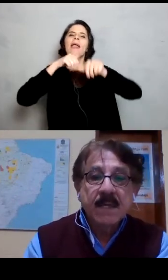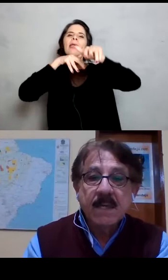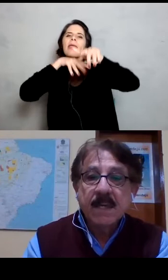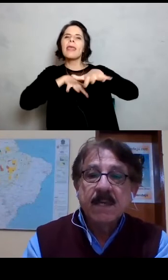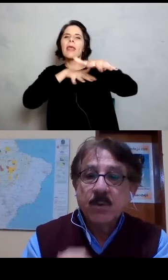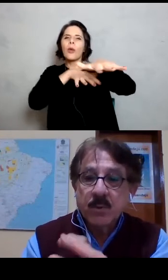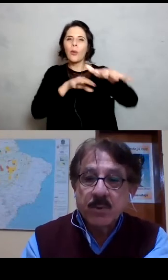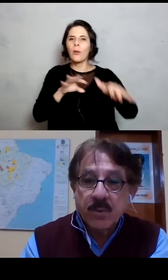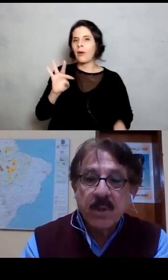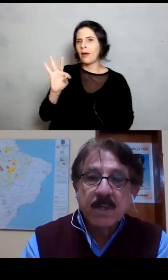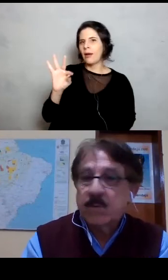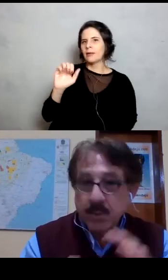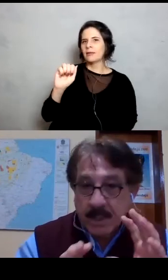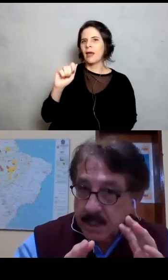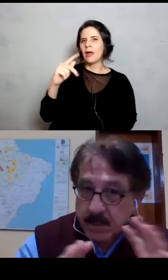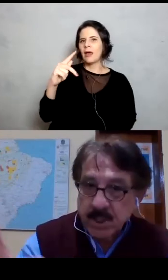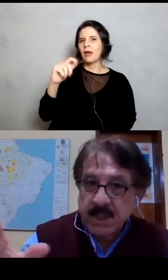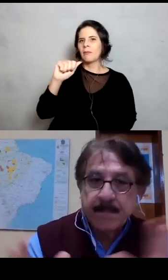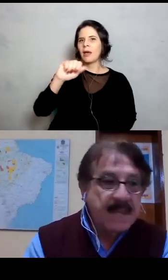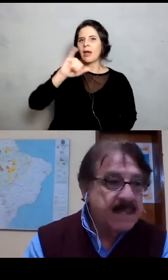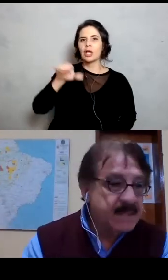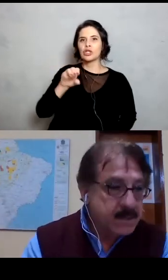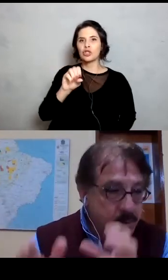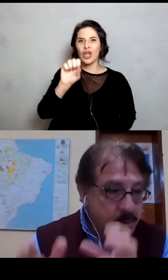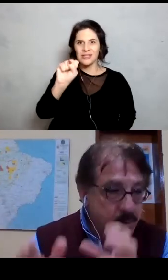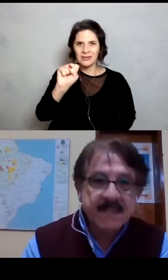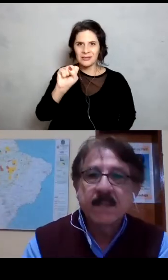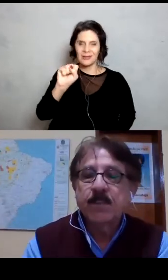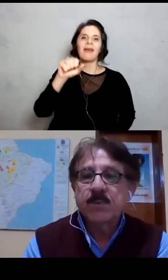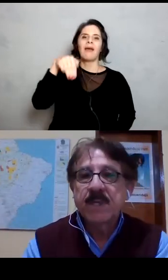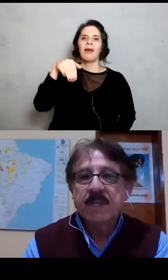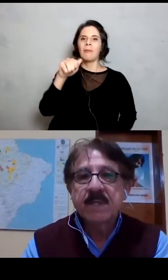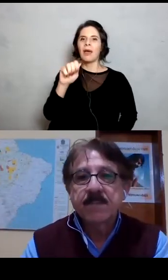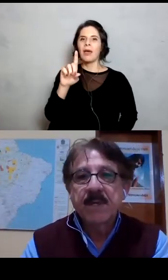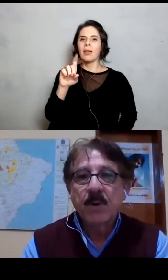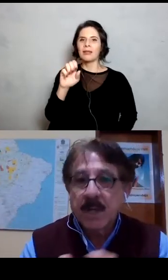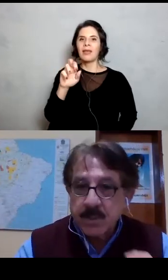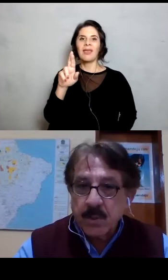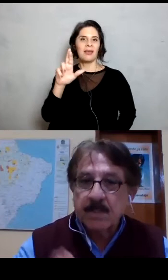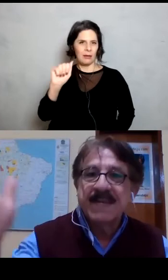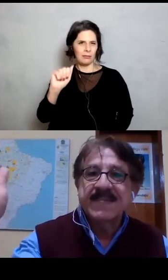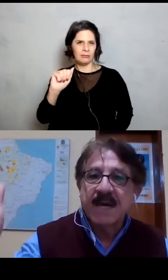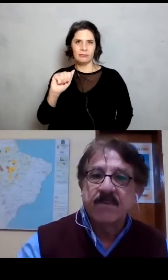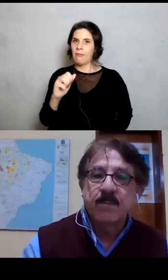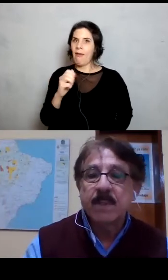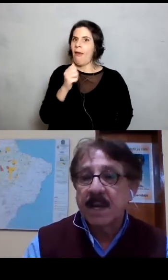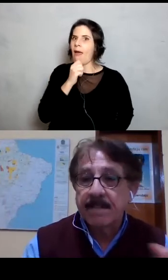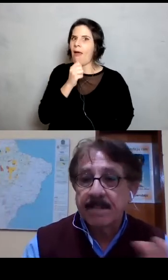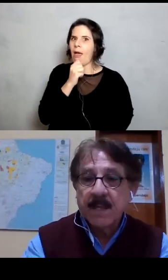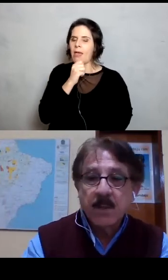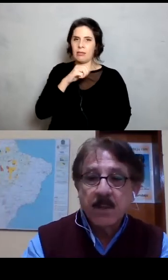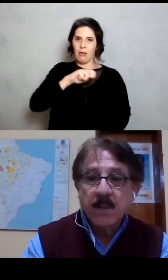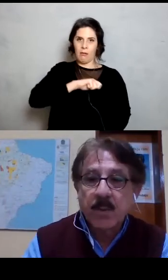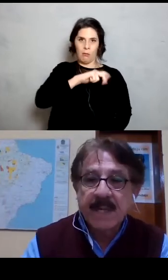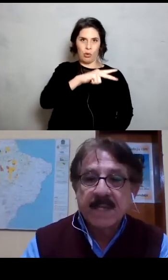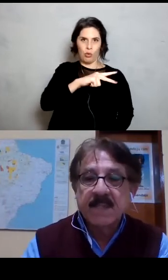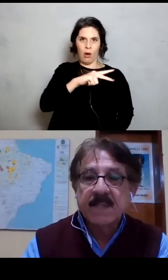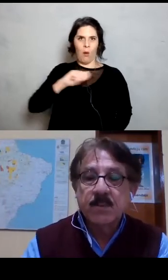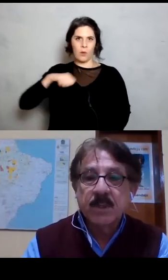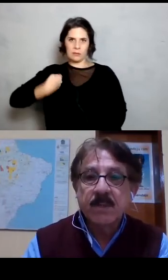Tapajós-Madeira e encontrou, quando ainda não tinha penetração de ocupação portuguesa e espanhola, só passavam por lá,